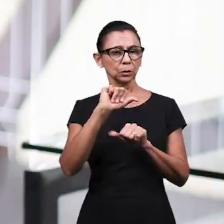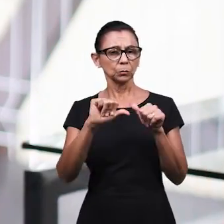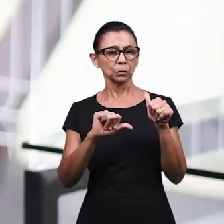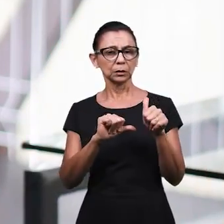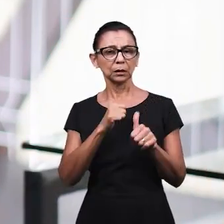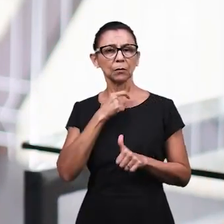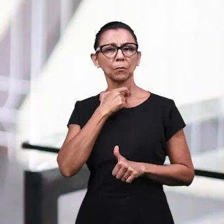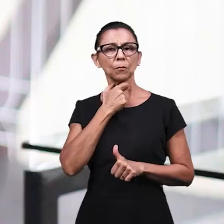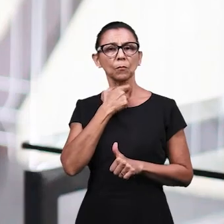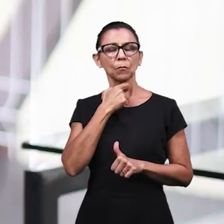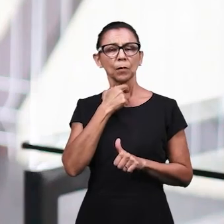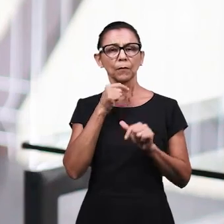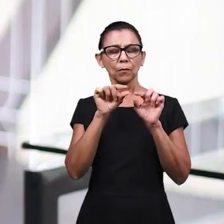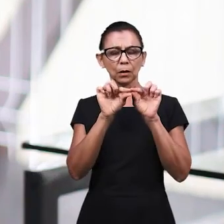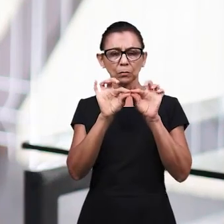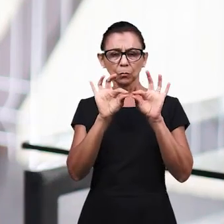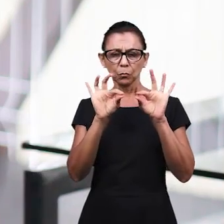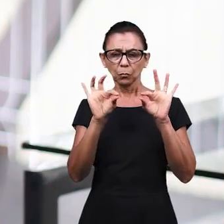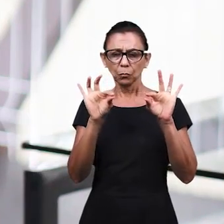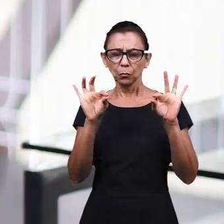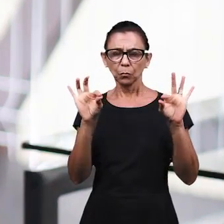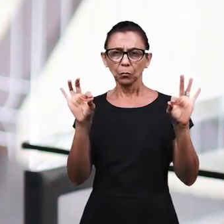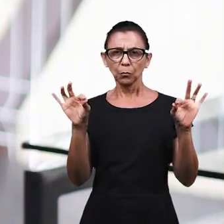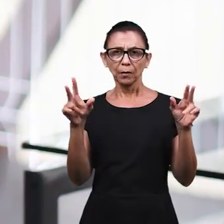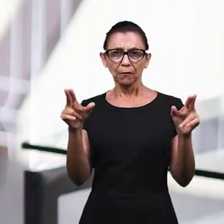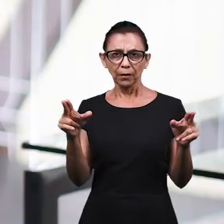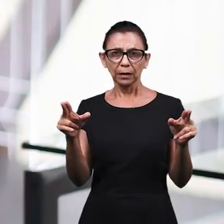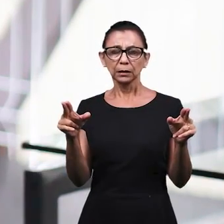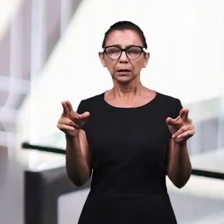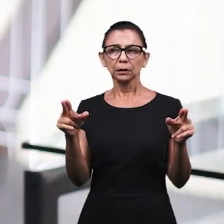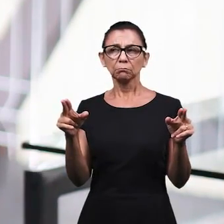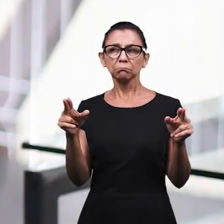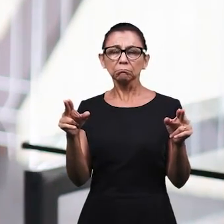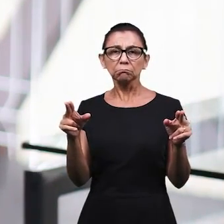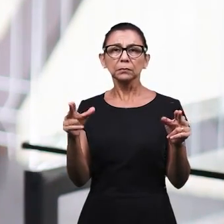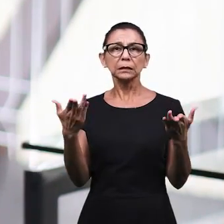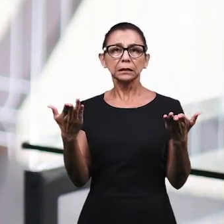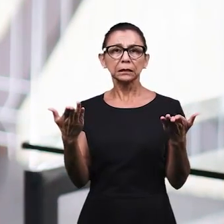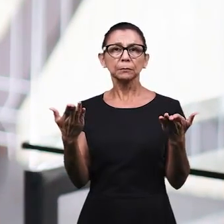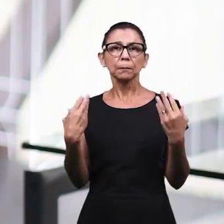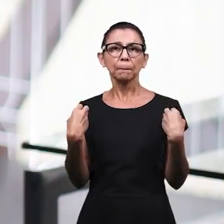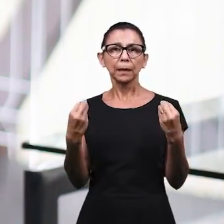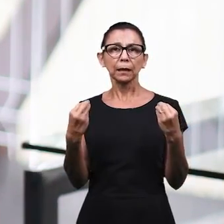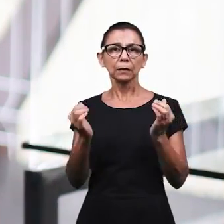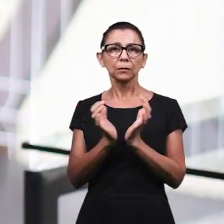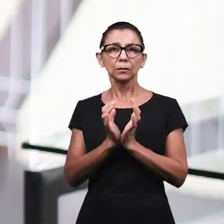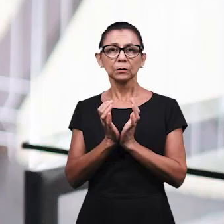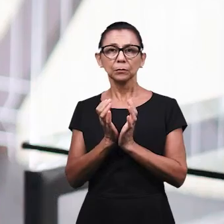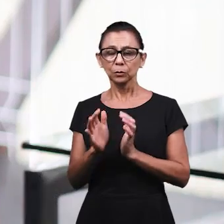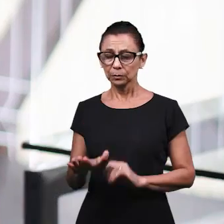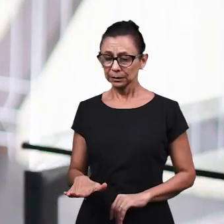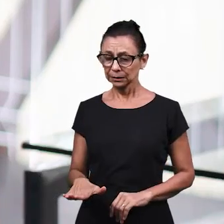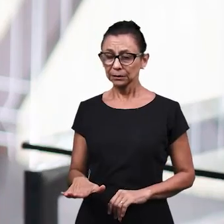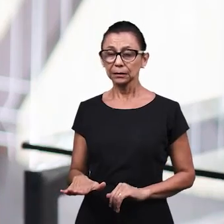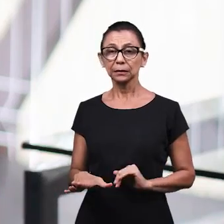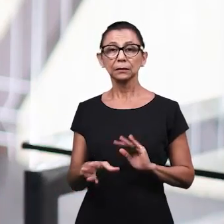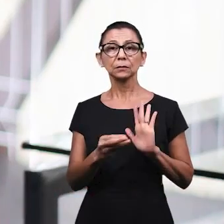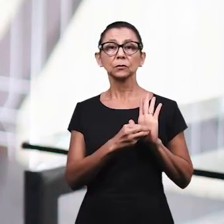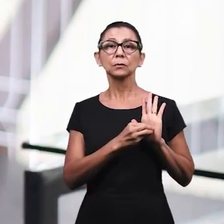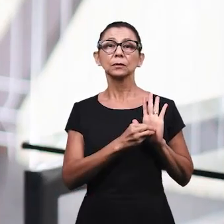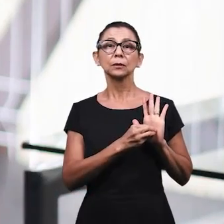buscar uma entonação para falar para crianças. E com a proposta, né, criar um